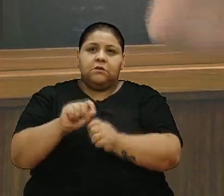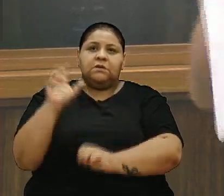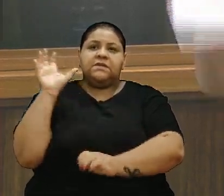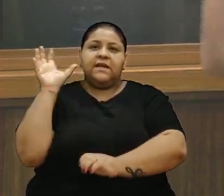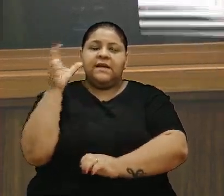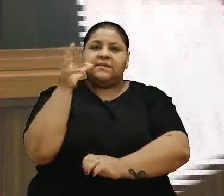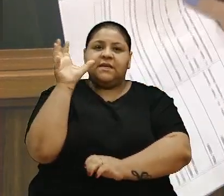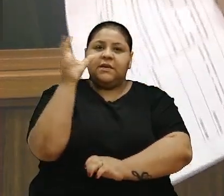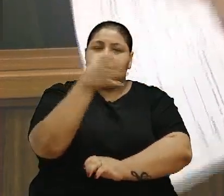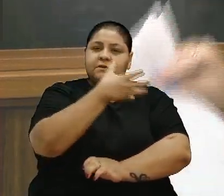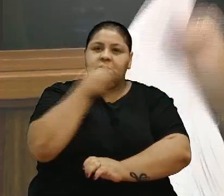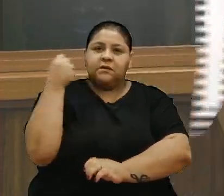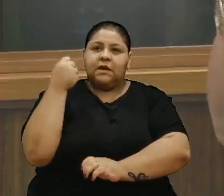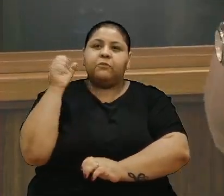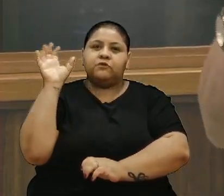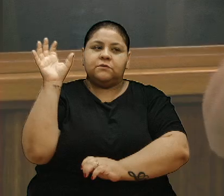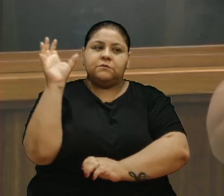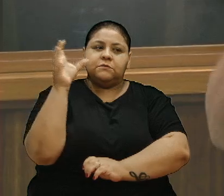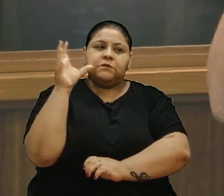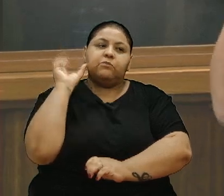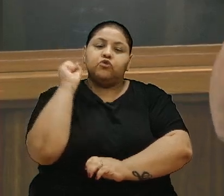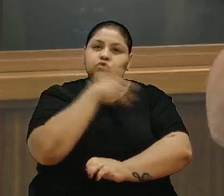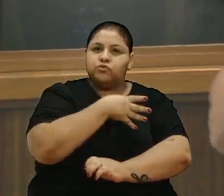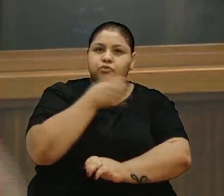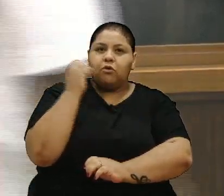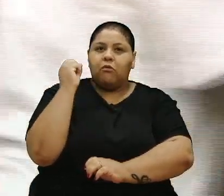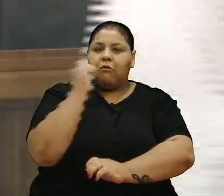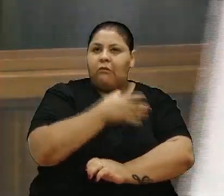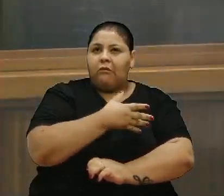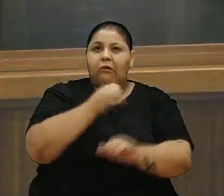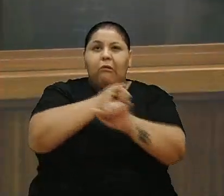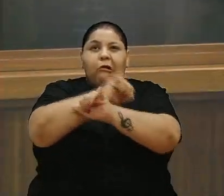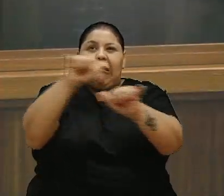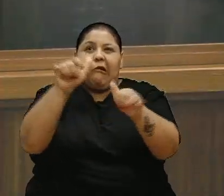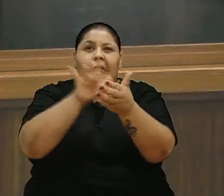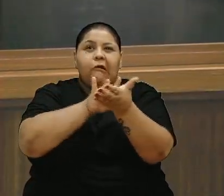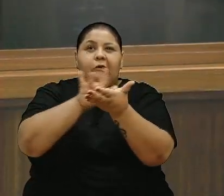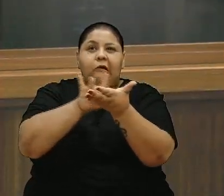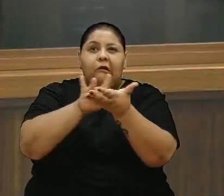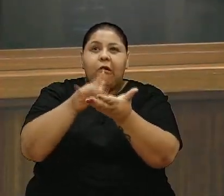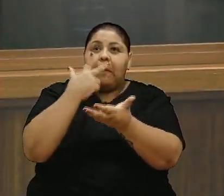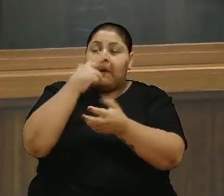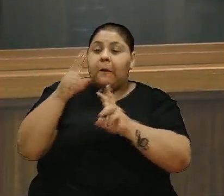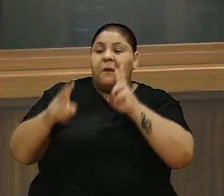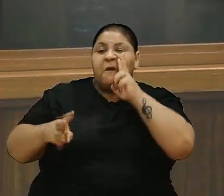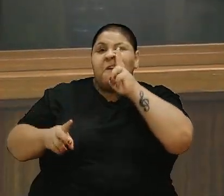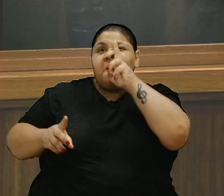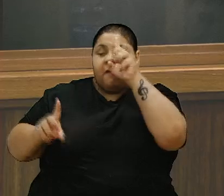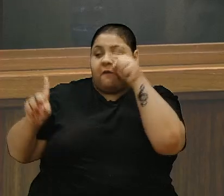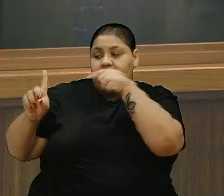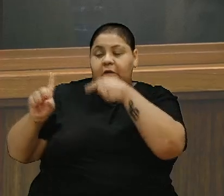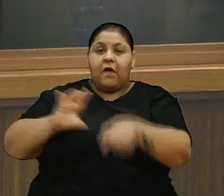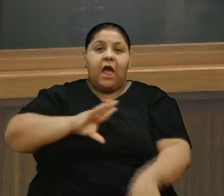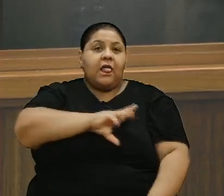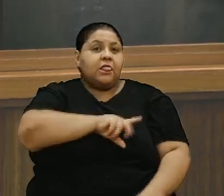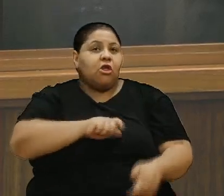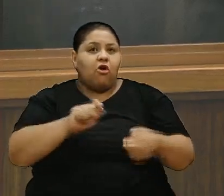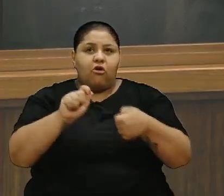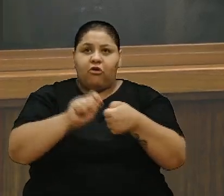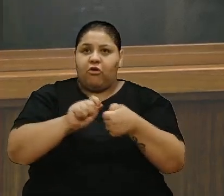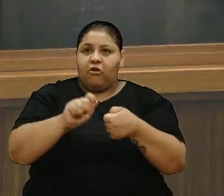uma fake news em forma de papel, como a extrema-direita adora fazer.